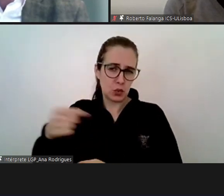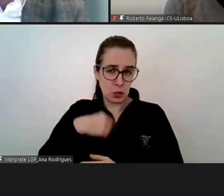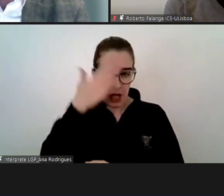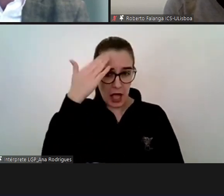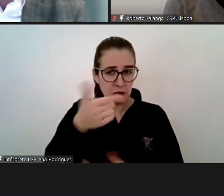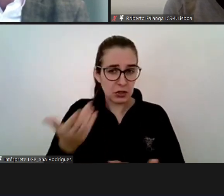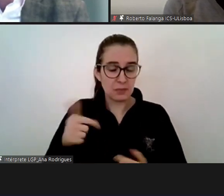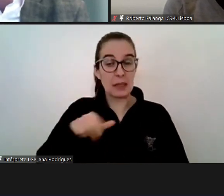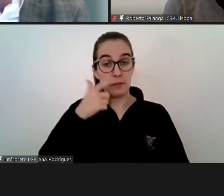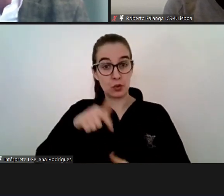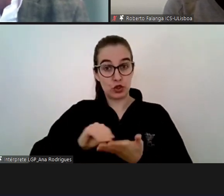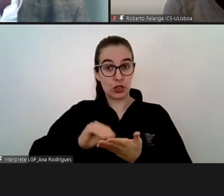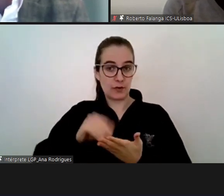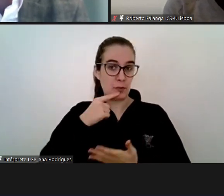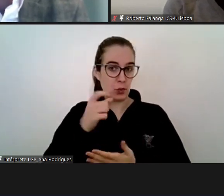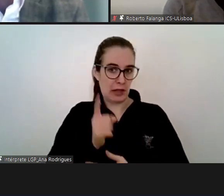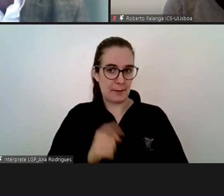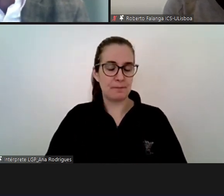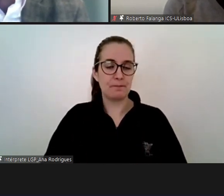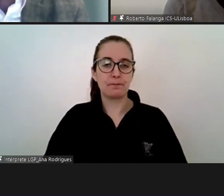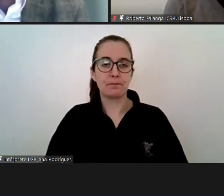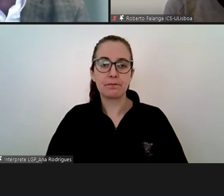um participante.